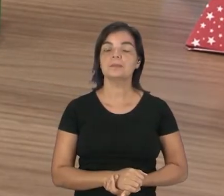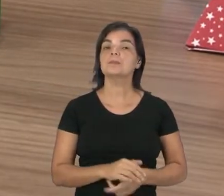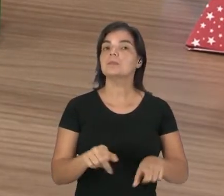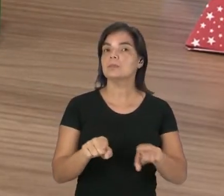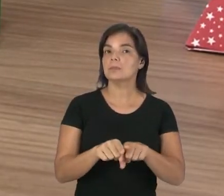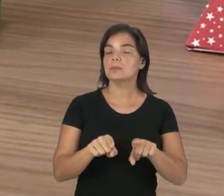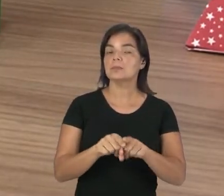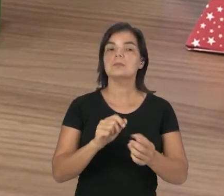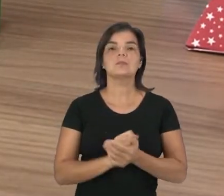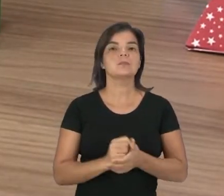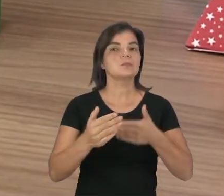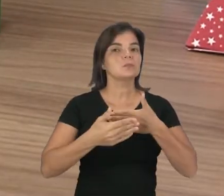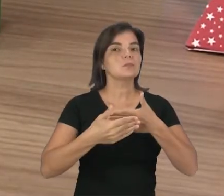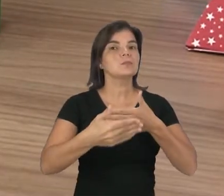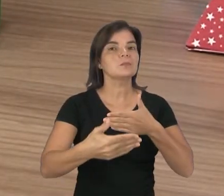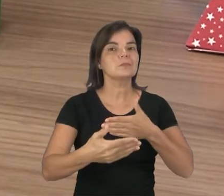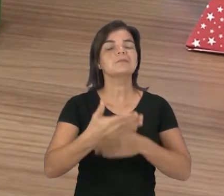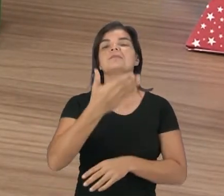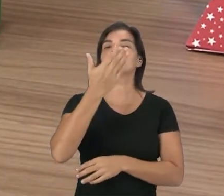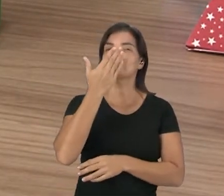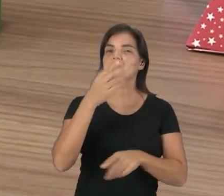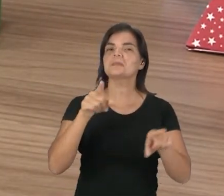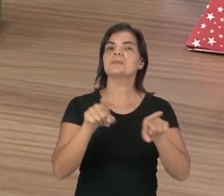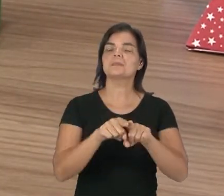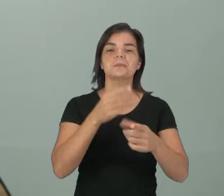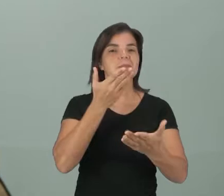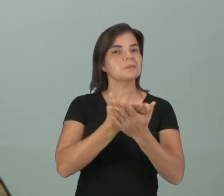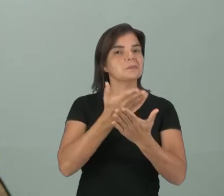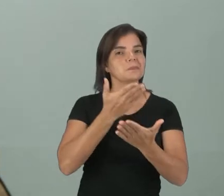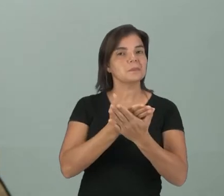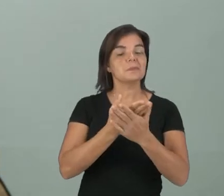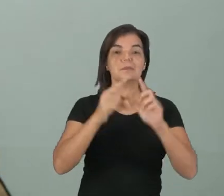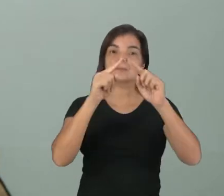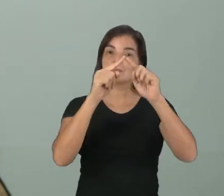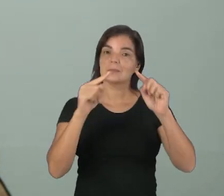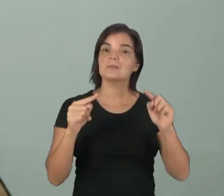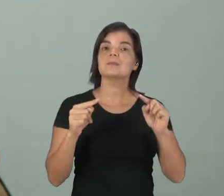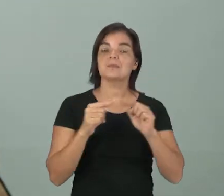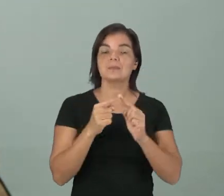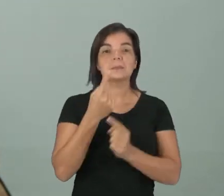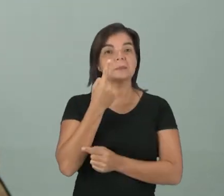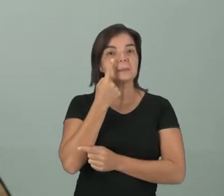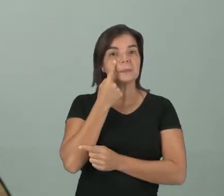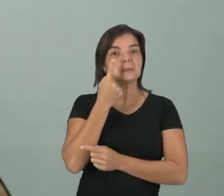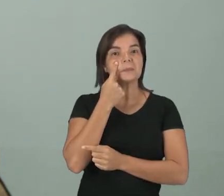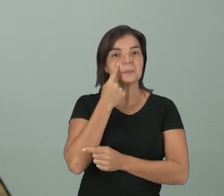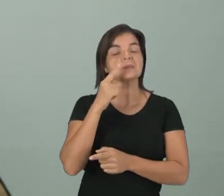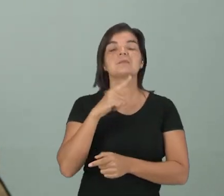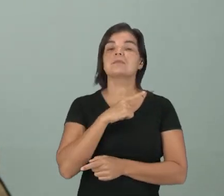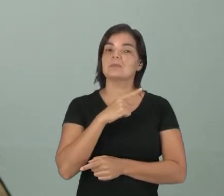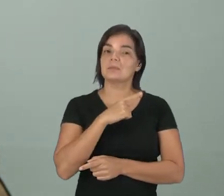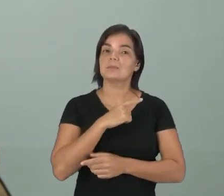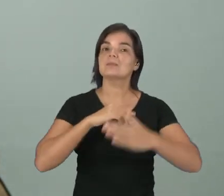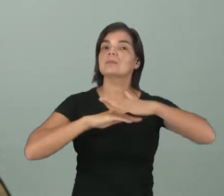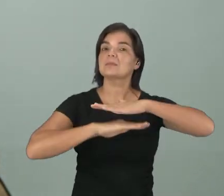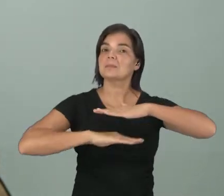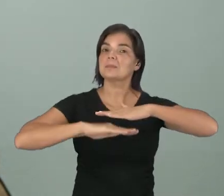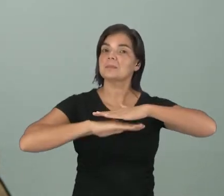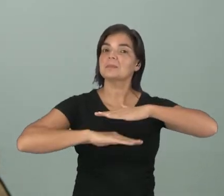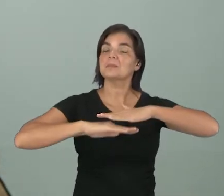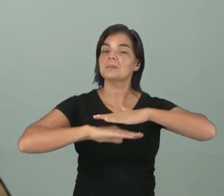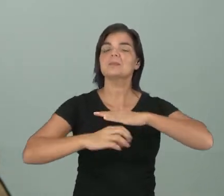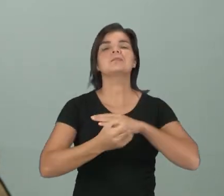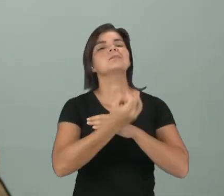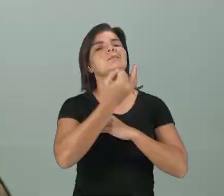Muito bem, estão mais aqui na frente. E quando estudamos sobre as pirâmides, nós vimos que elas possuem base.